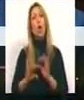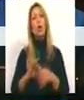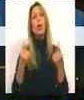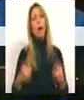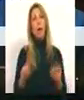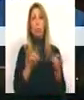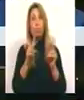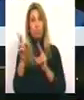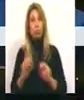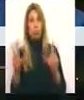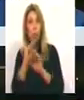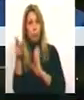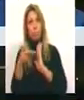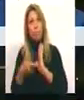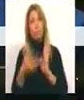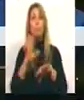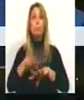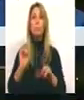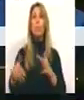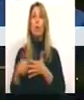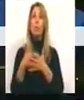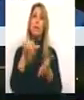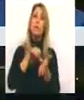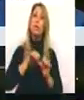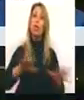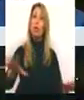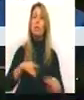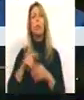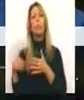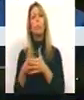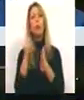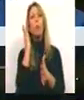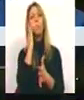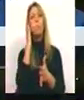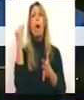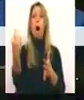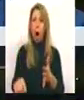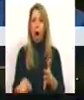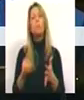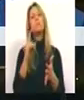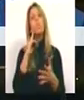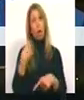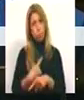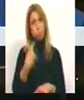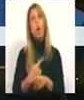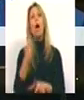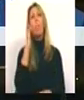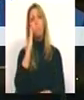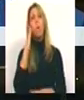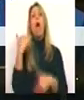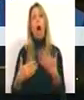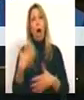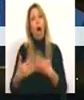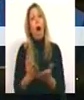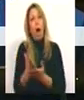tendo em conta o processo de descentralização, um processo que está em curso e teima em estar em curso porque o